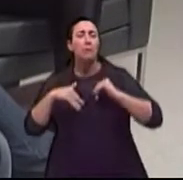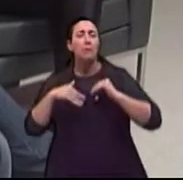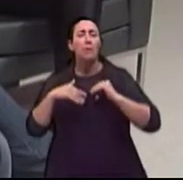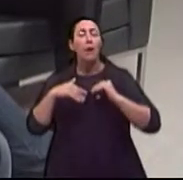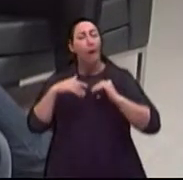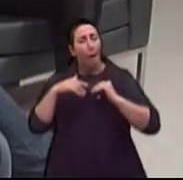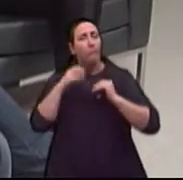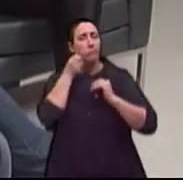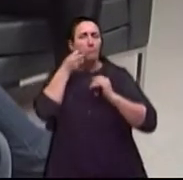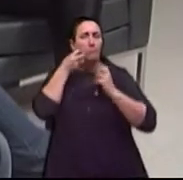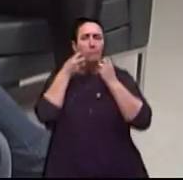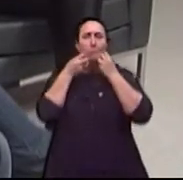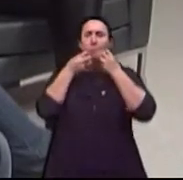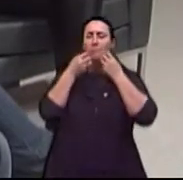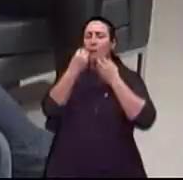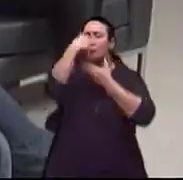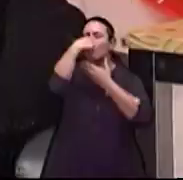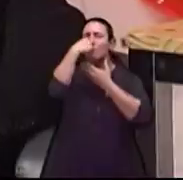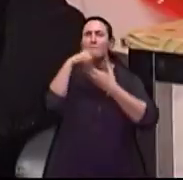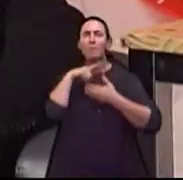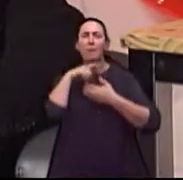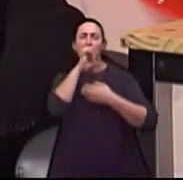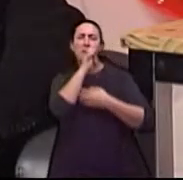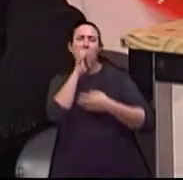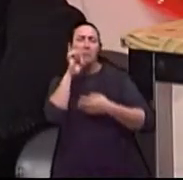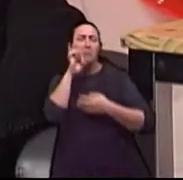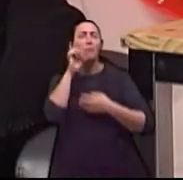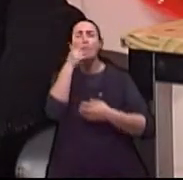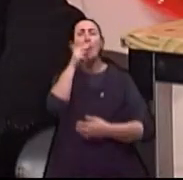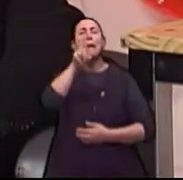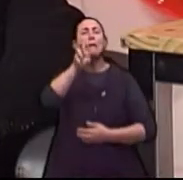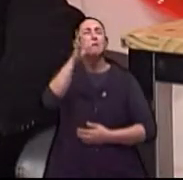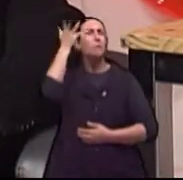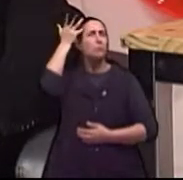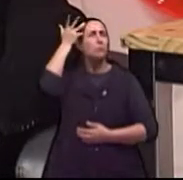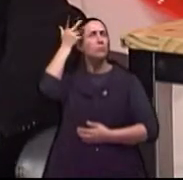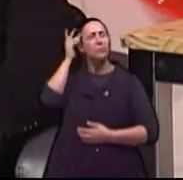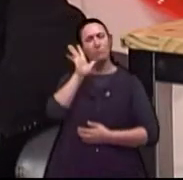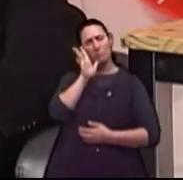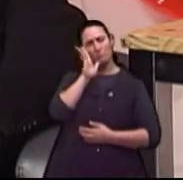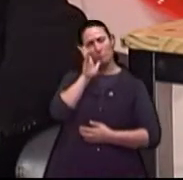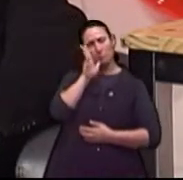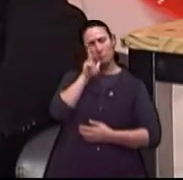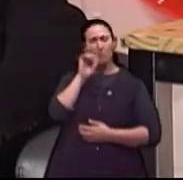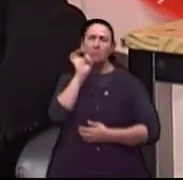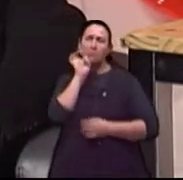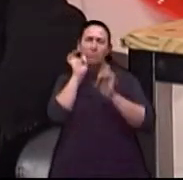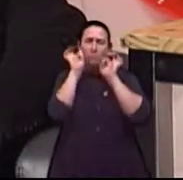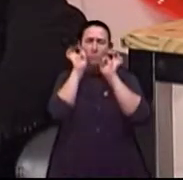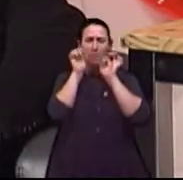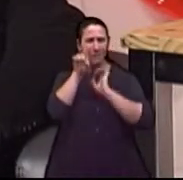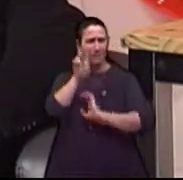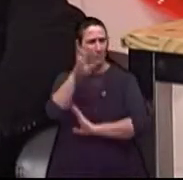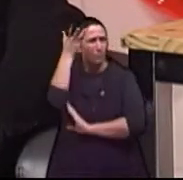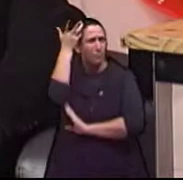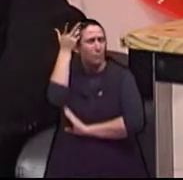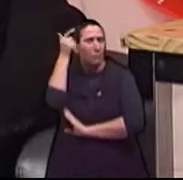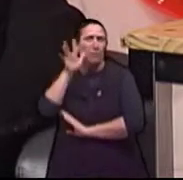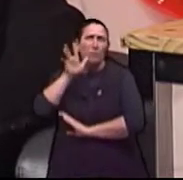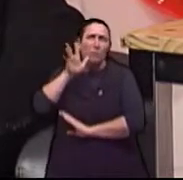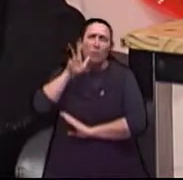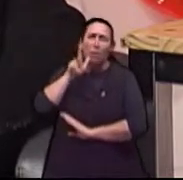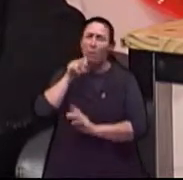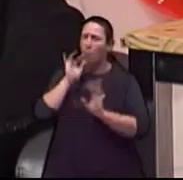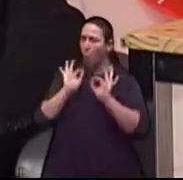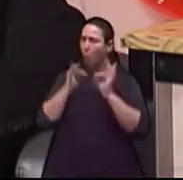são pequenas alterações que se permanece por mais de 15 dias qualquer lesão de boca que ficar mais de 15 dias persistente pode